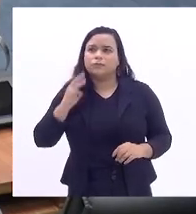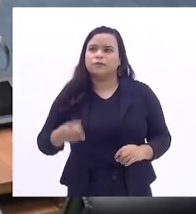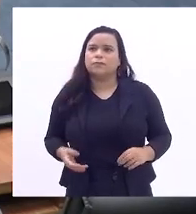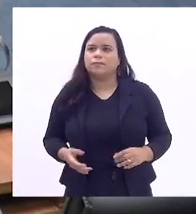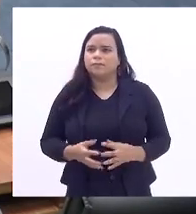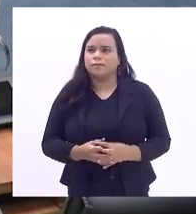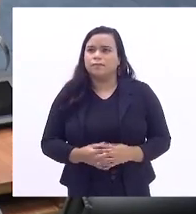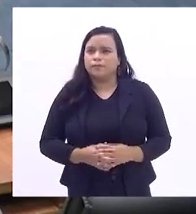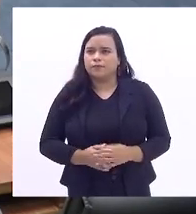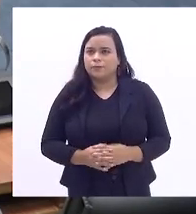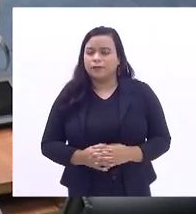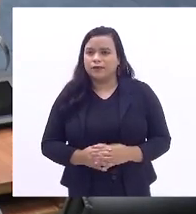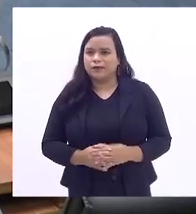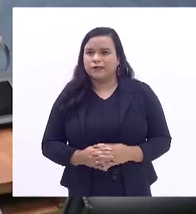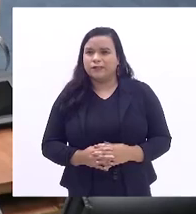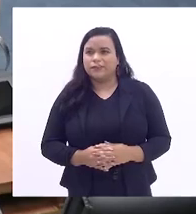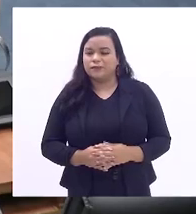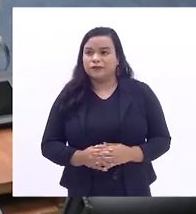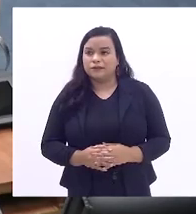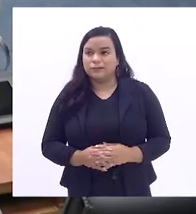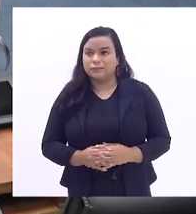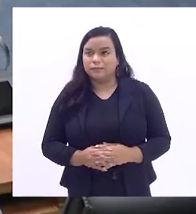E aí